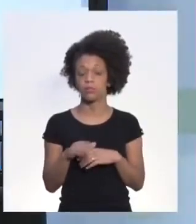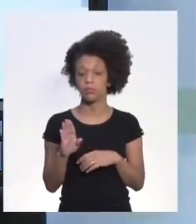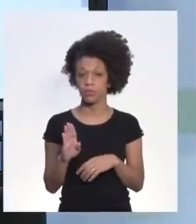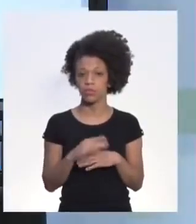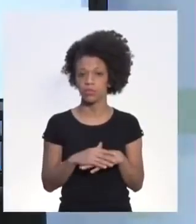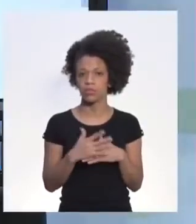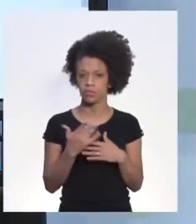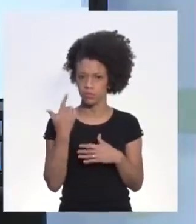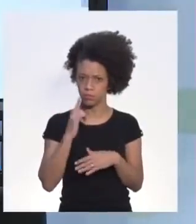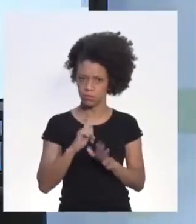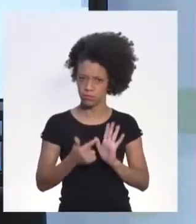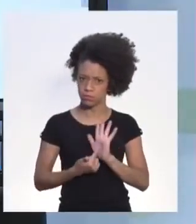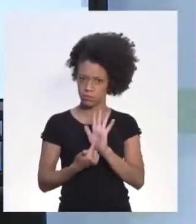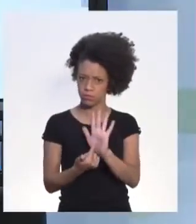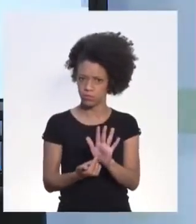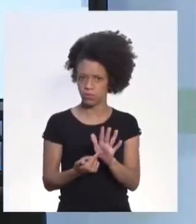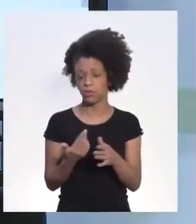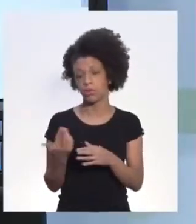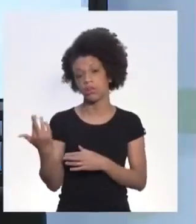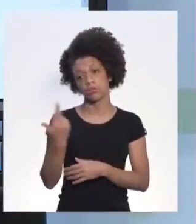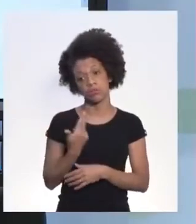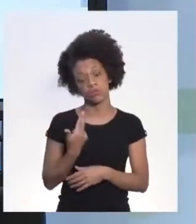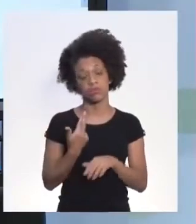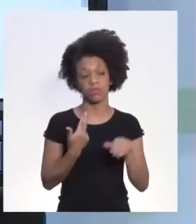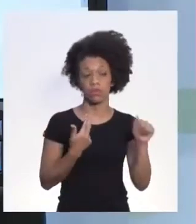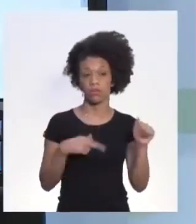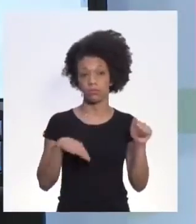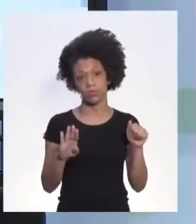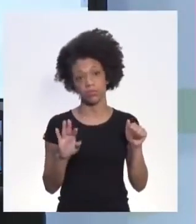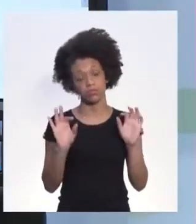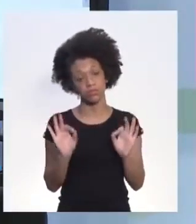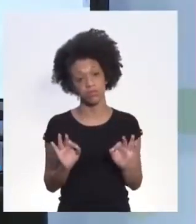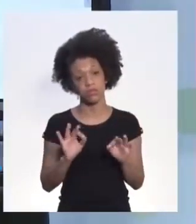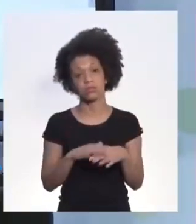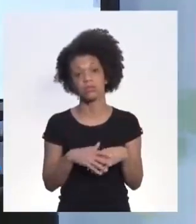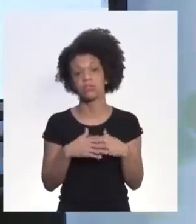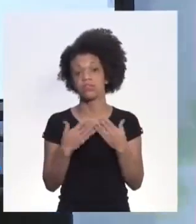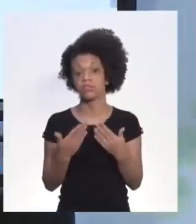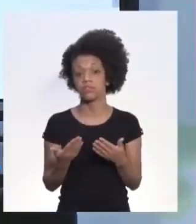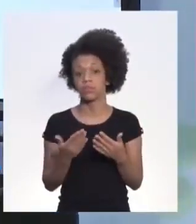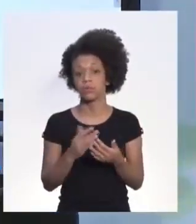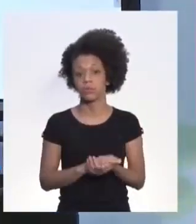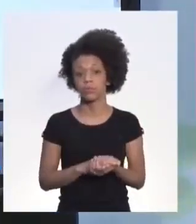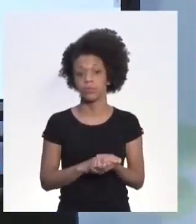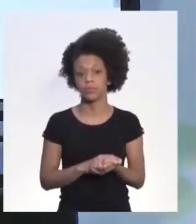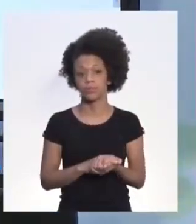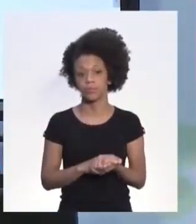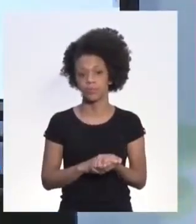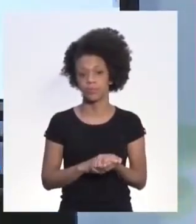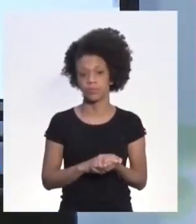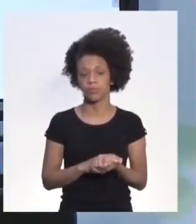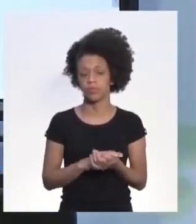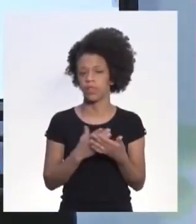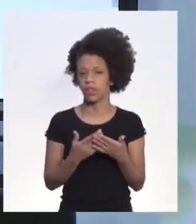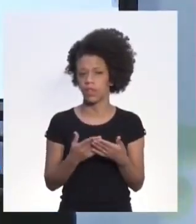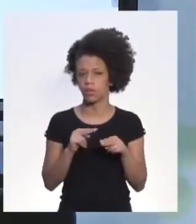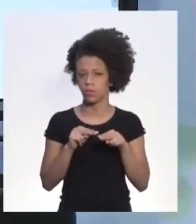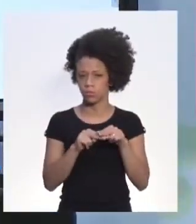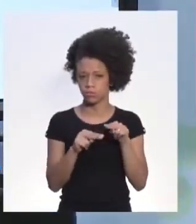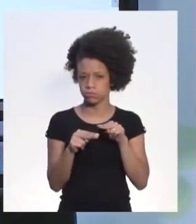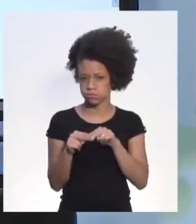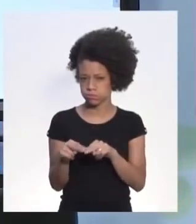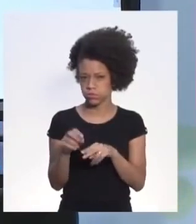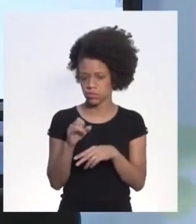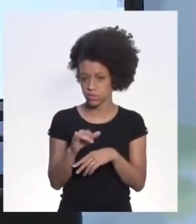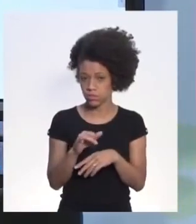consigo representar aí, como você respondeu A e B, estaria certo. Ó. Então, eu consigo colocar. Aqui é no caso, ó, se